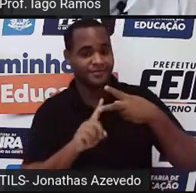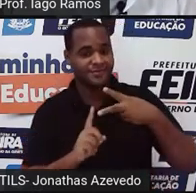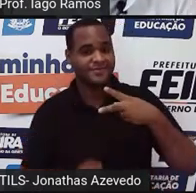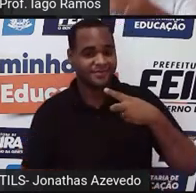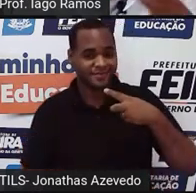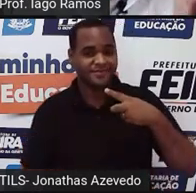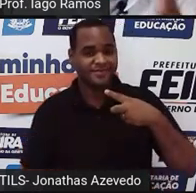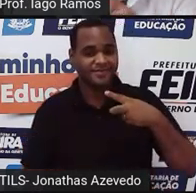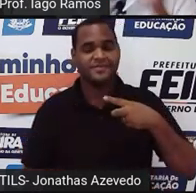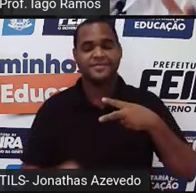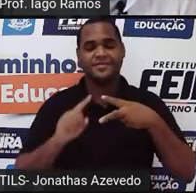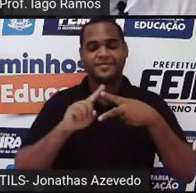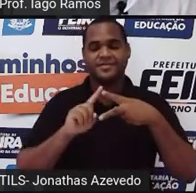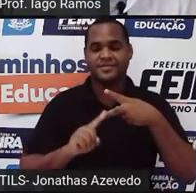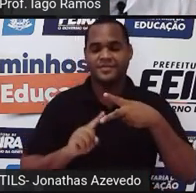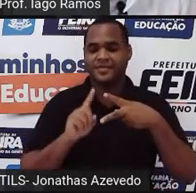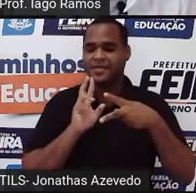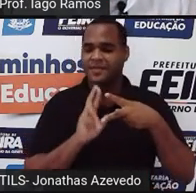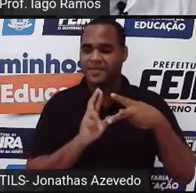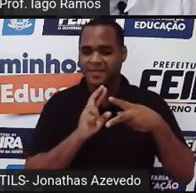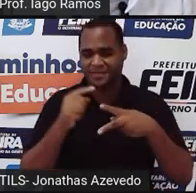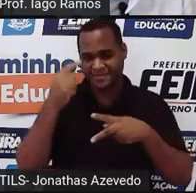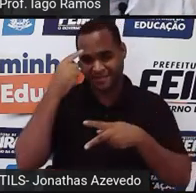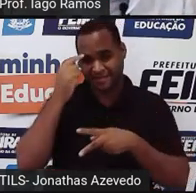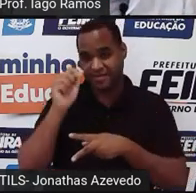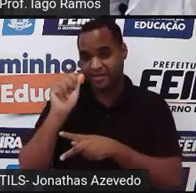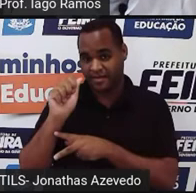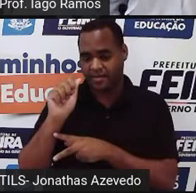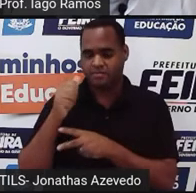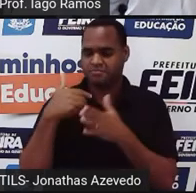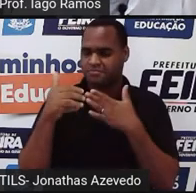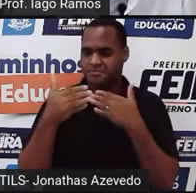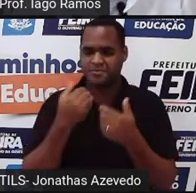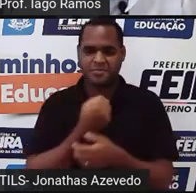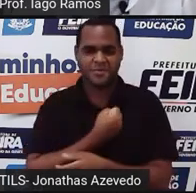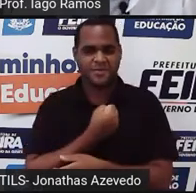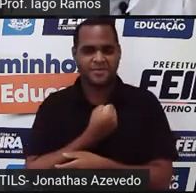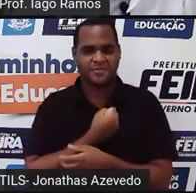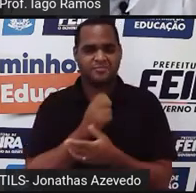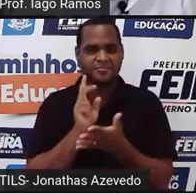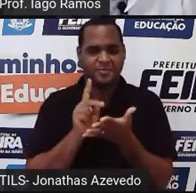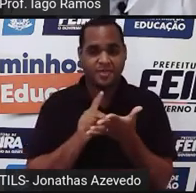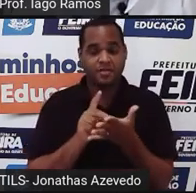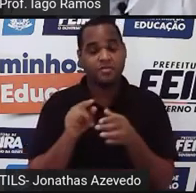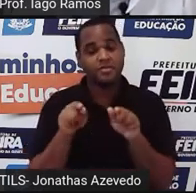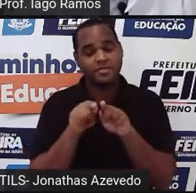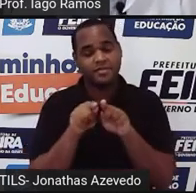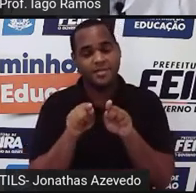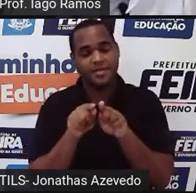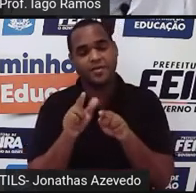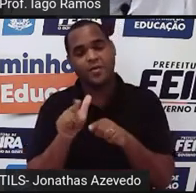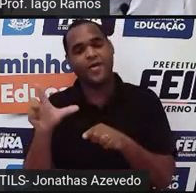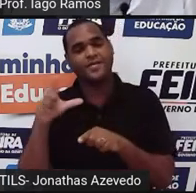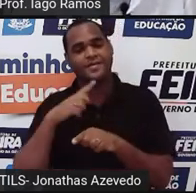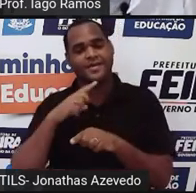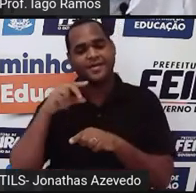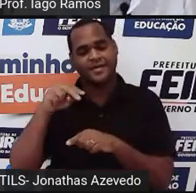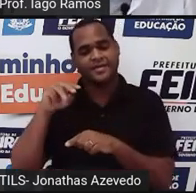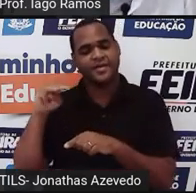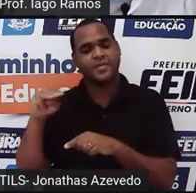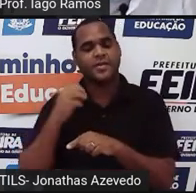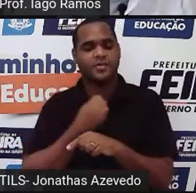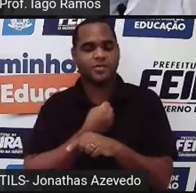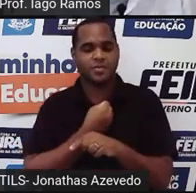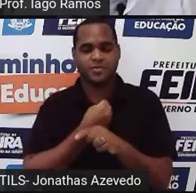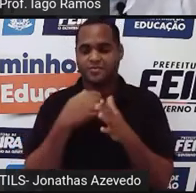pensando naquela letra ali como qualquer número real naquela letra n m um